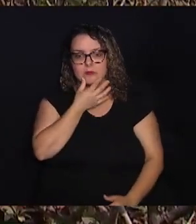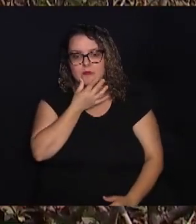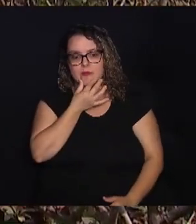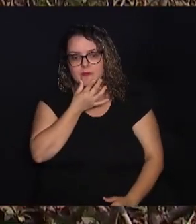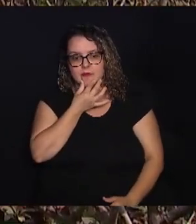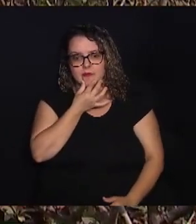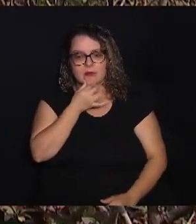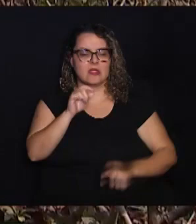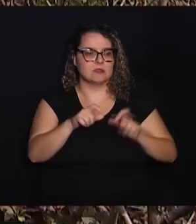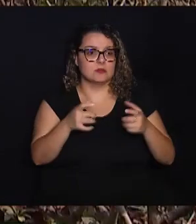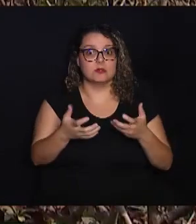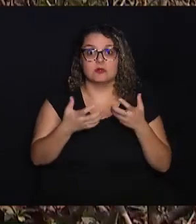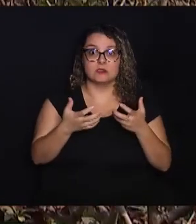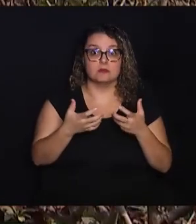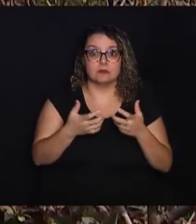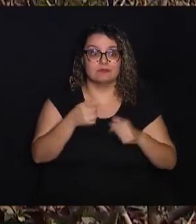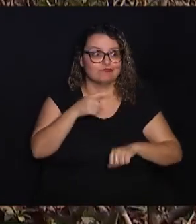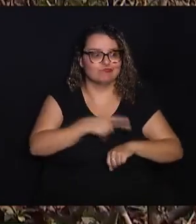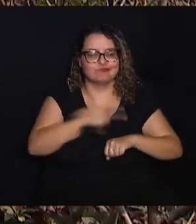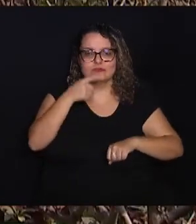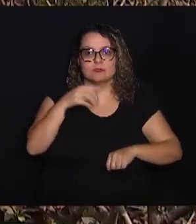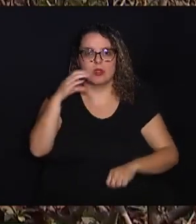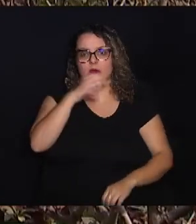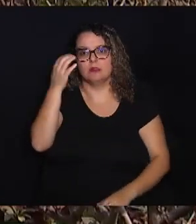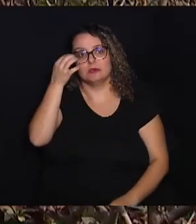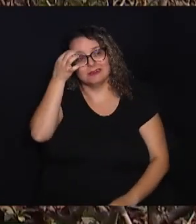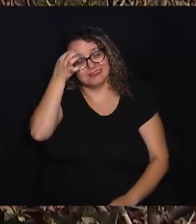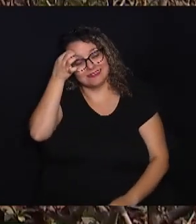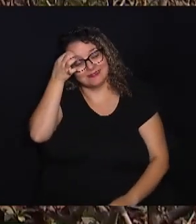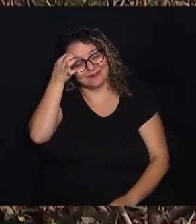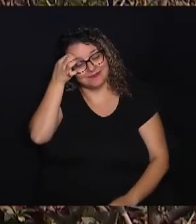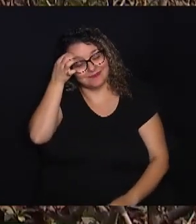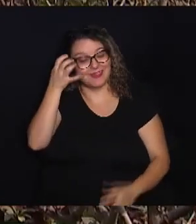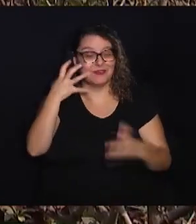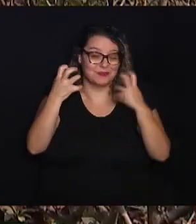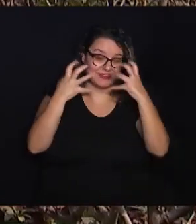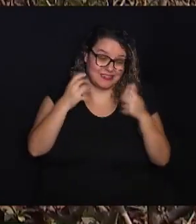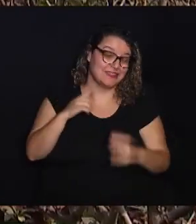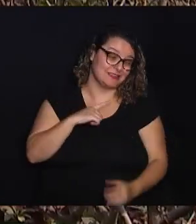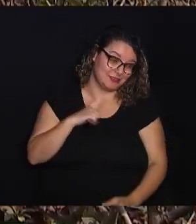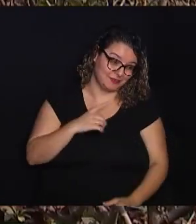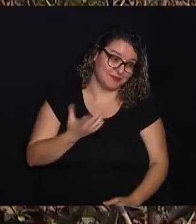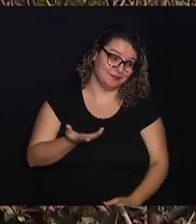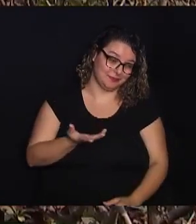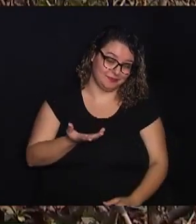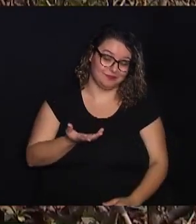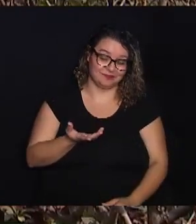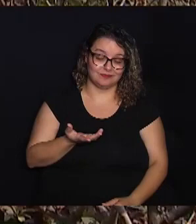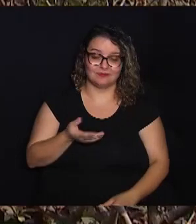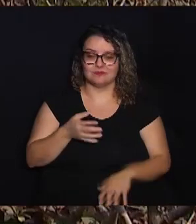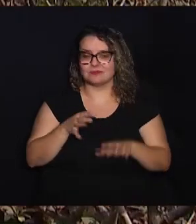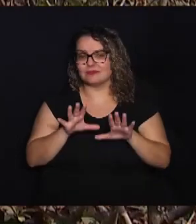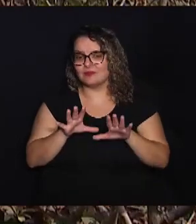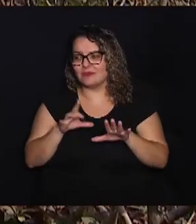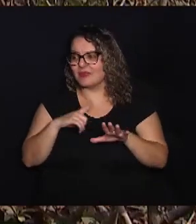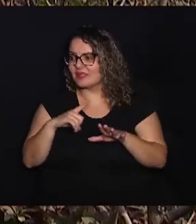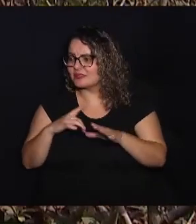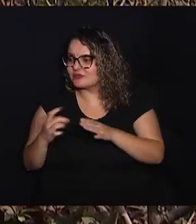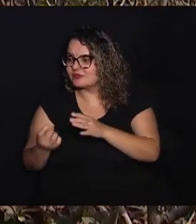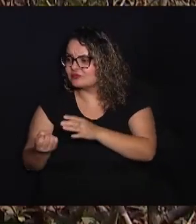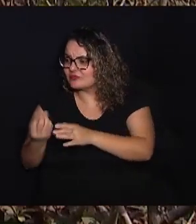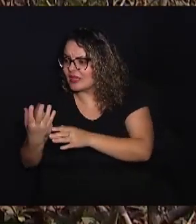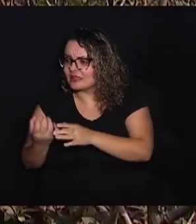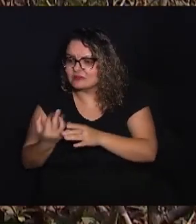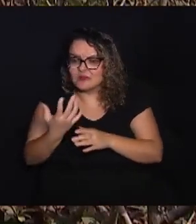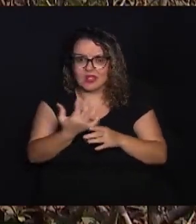queriam aquelas coisas para aquela hora, então tinha todo aquele estresse, né? Mas eu tinha as plantas, assim